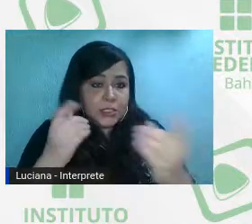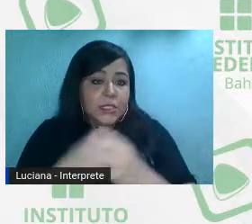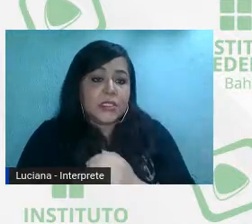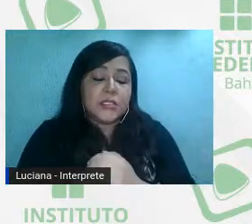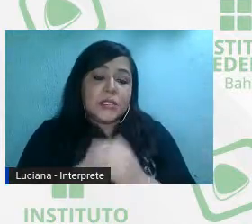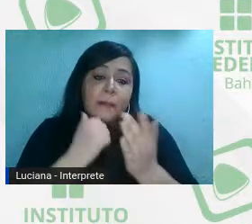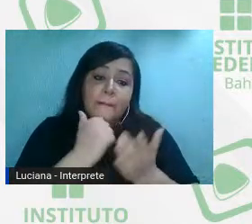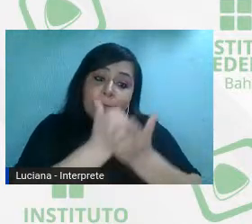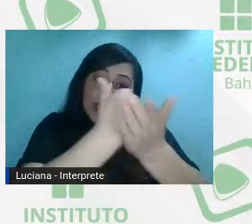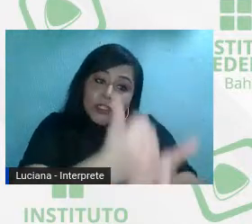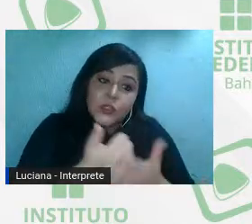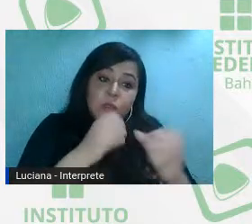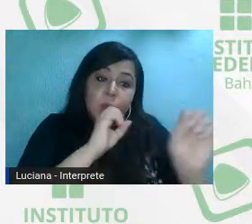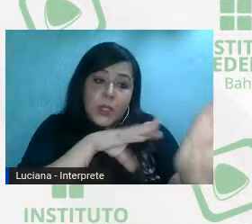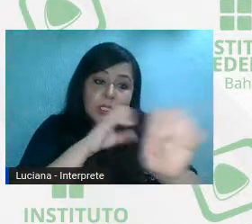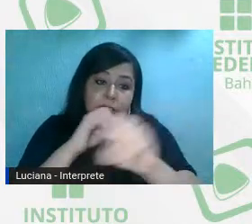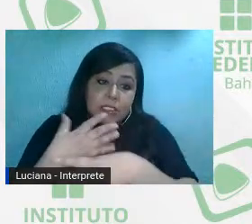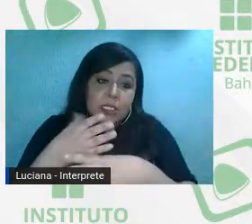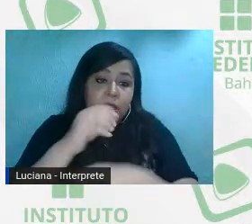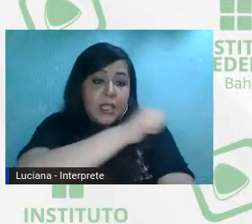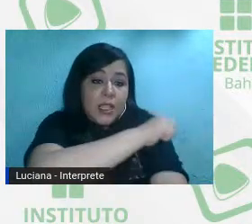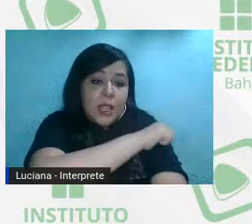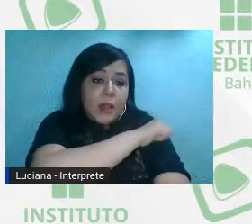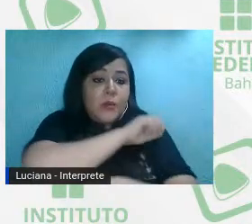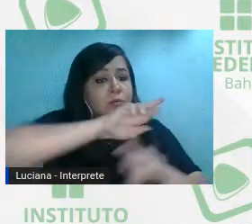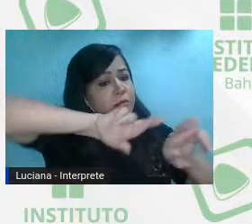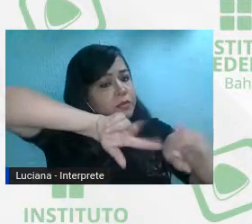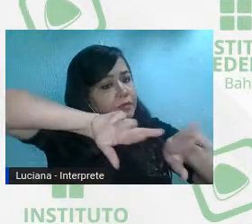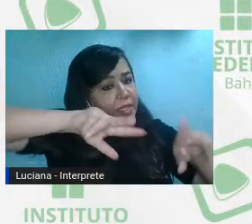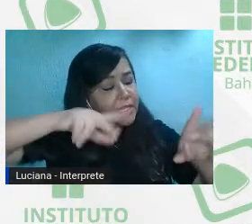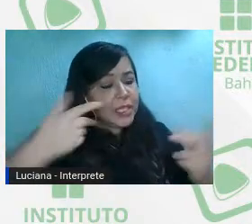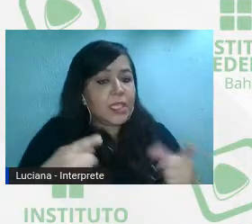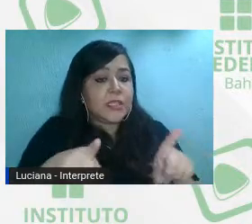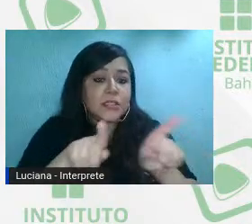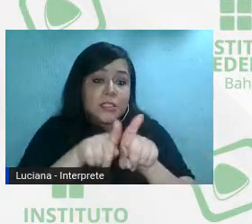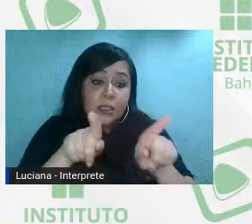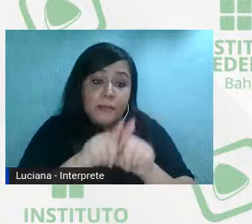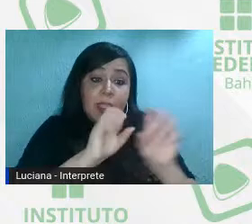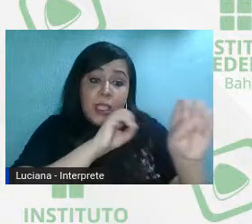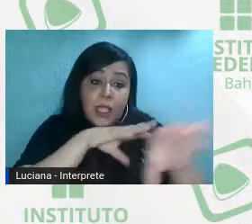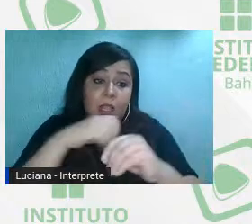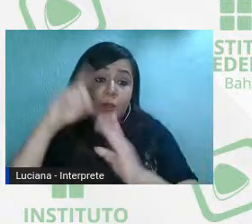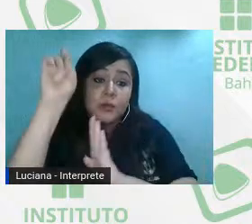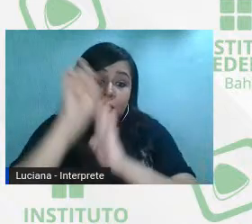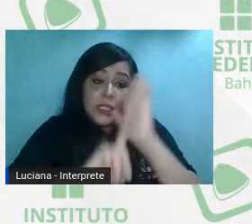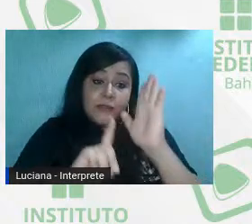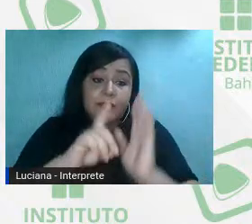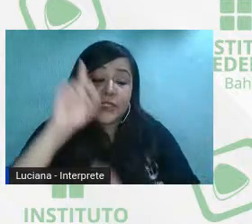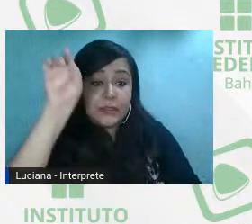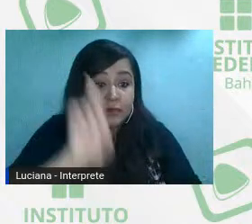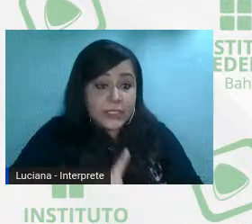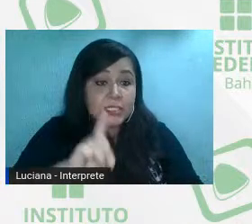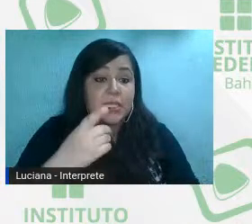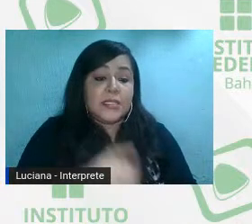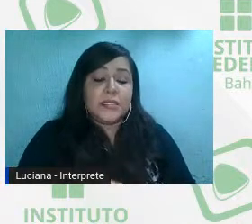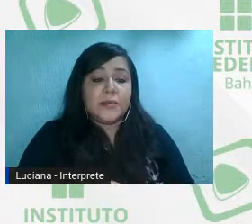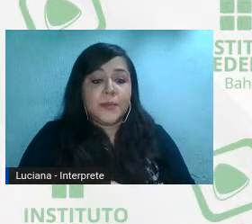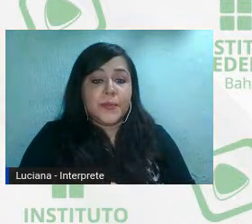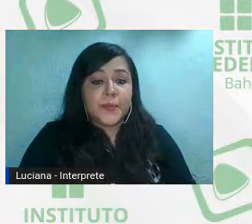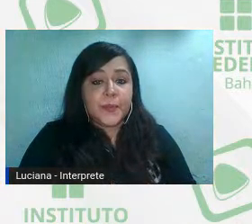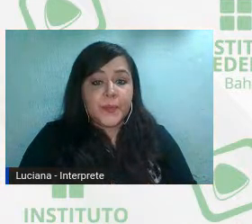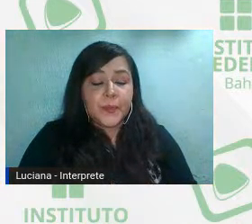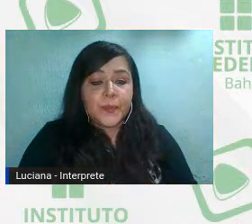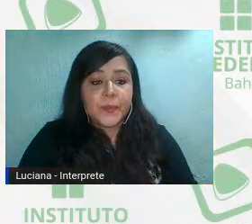diferentes tipos de alunos, principalmente aqueles com necessidades especiais ou que têm algum tipo de deficiência.